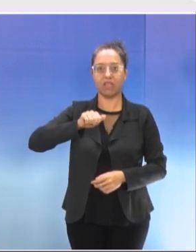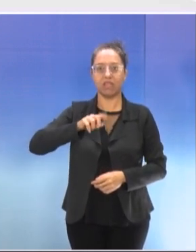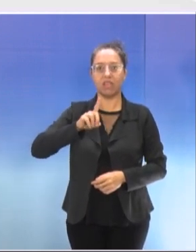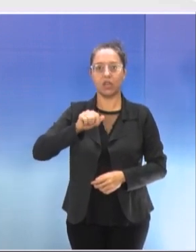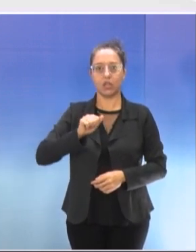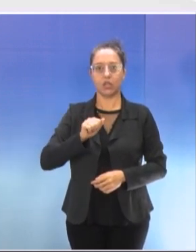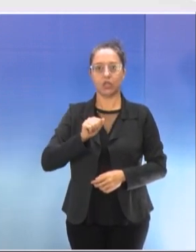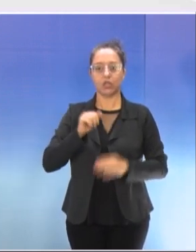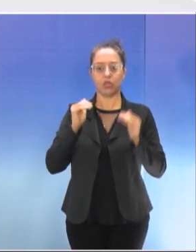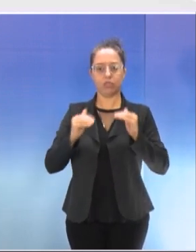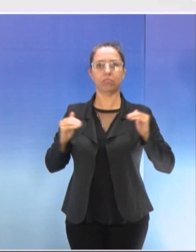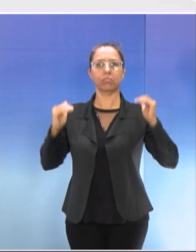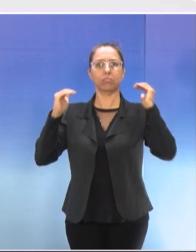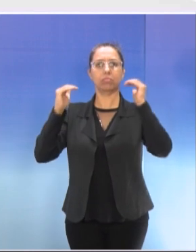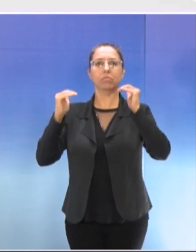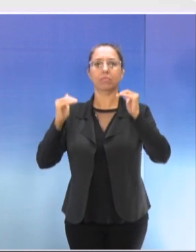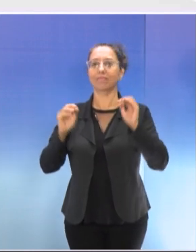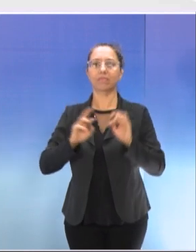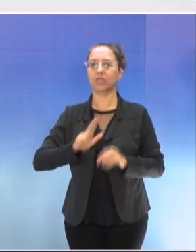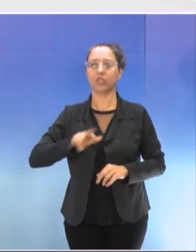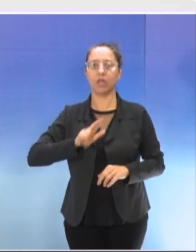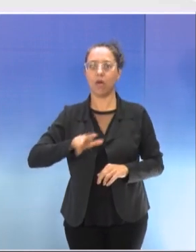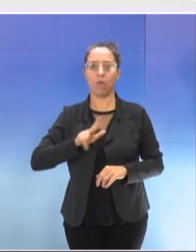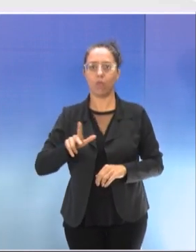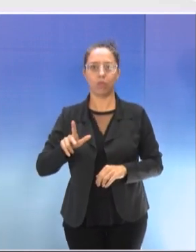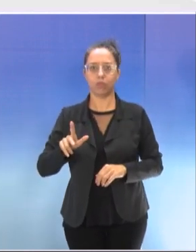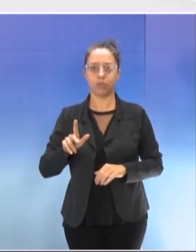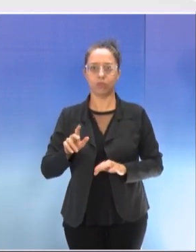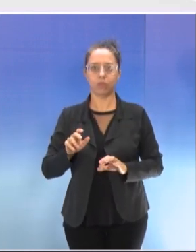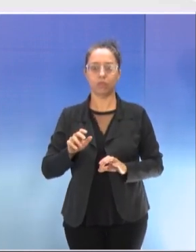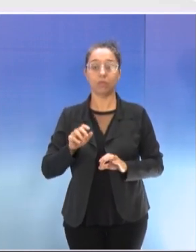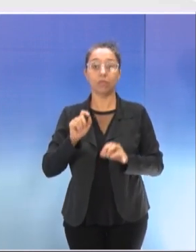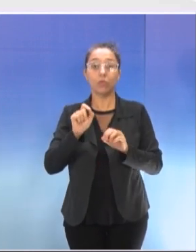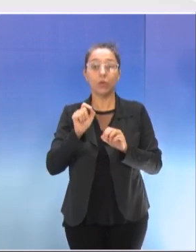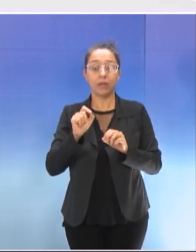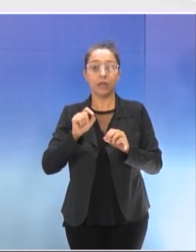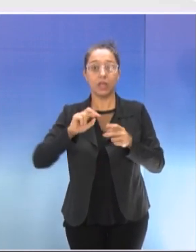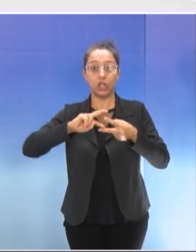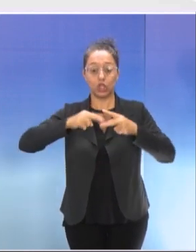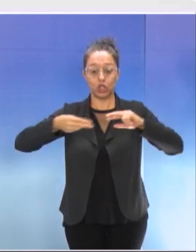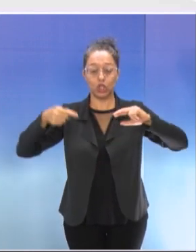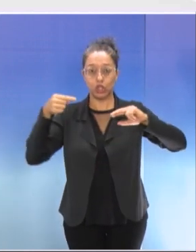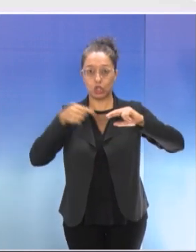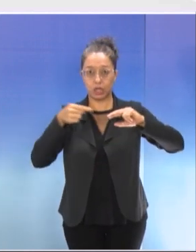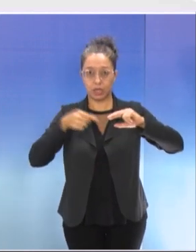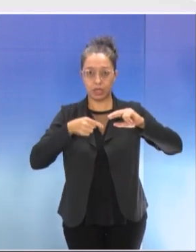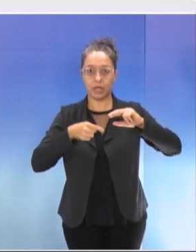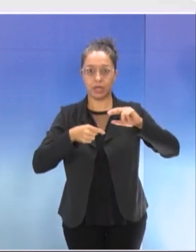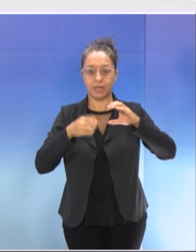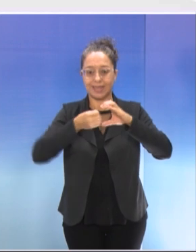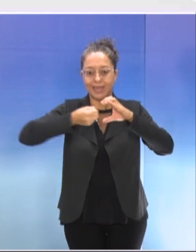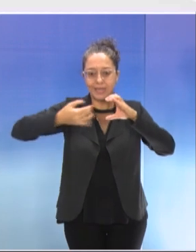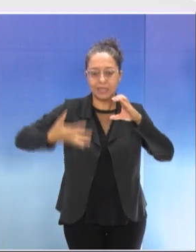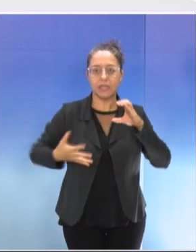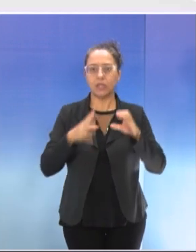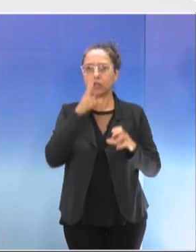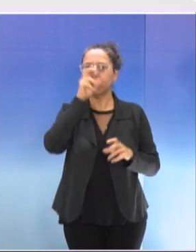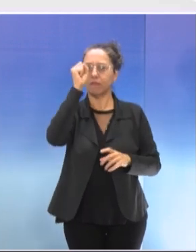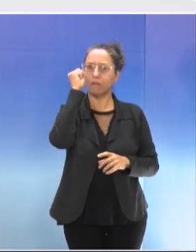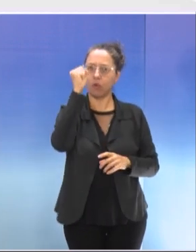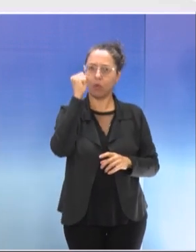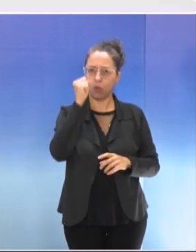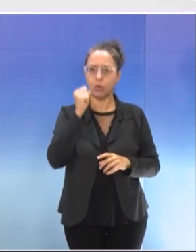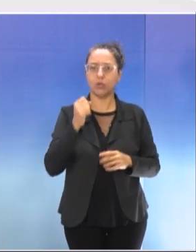porque dominante é o gene que determina uma característica, mesmo em doses simples nos genótipos, como é o caso